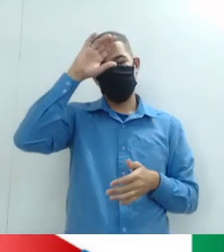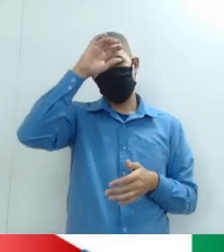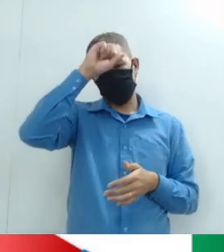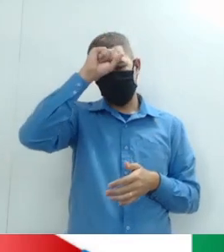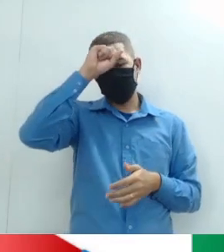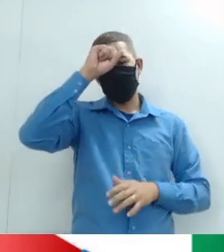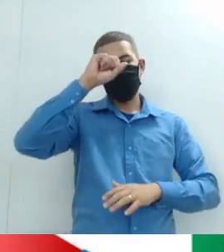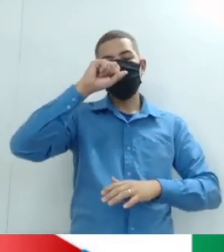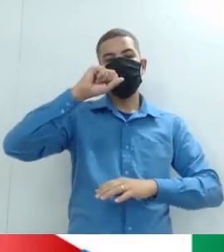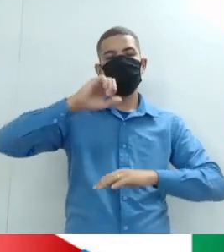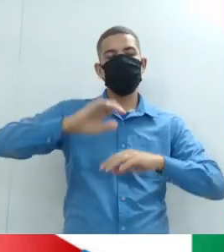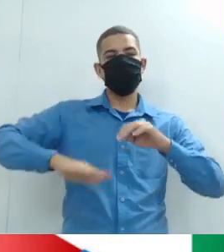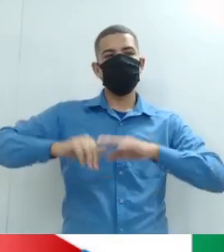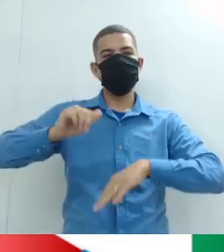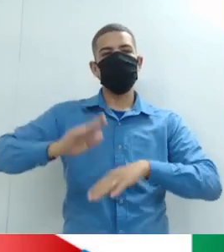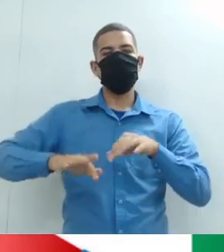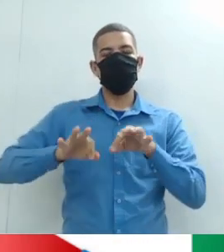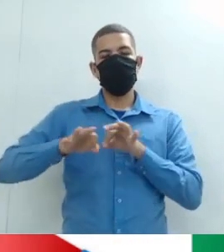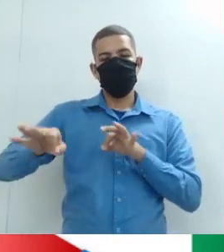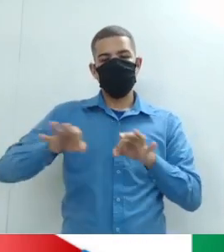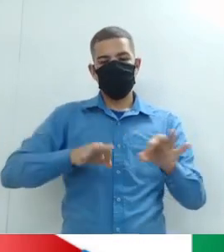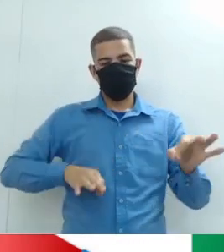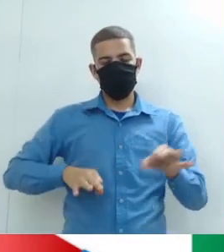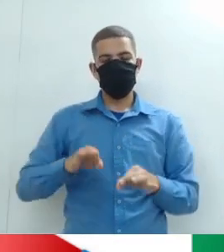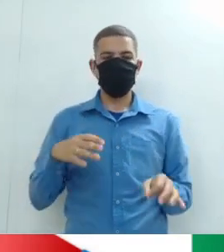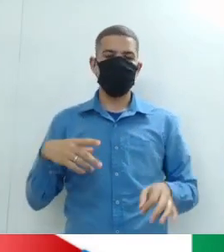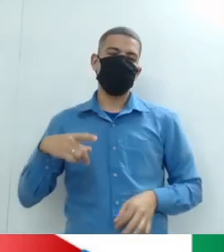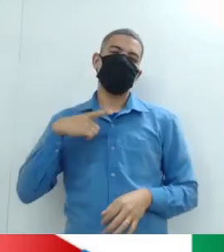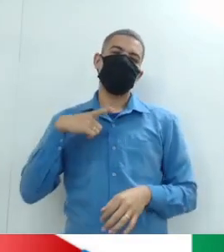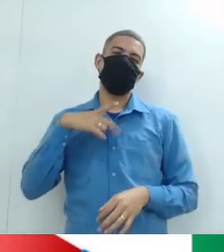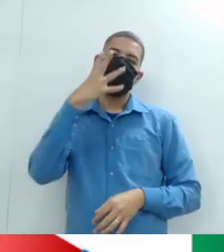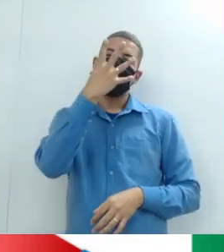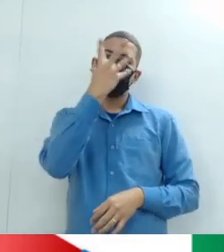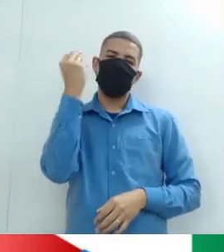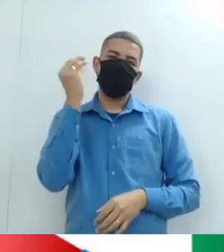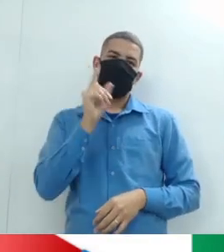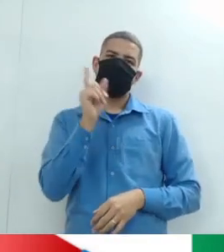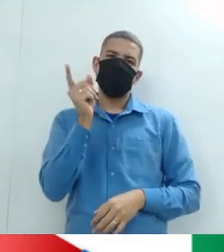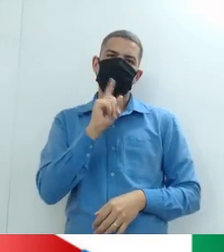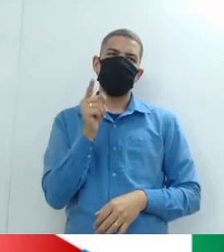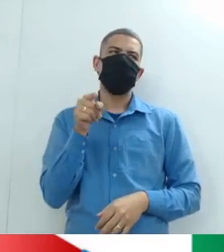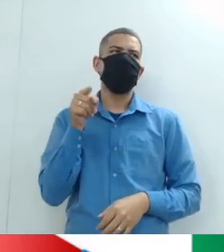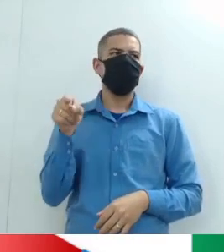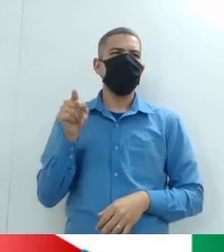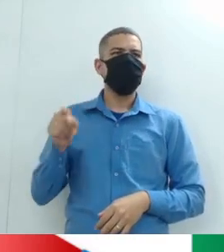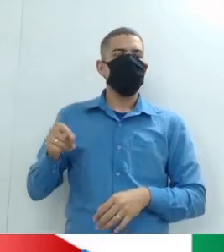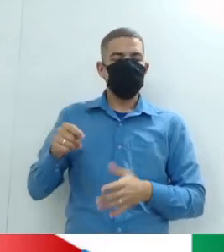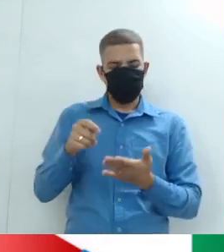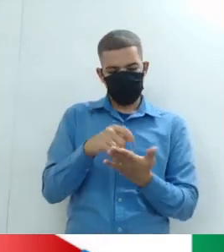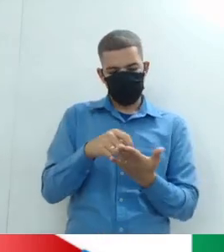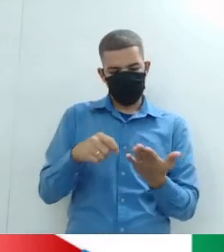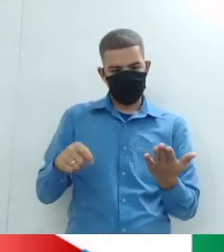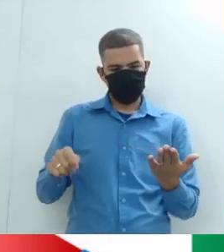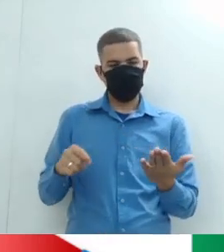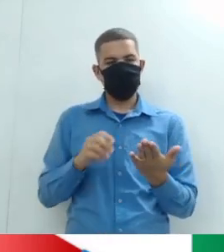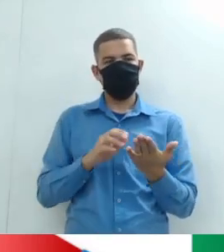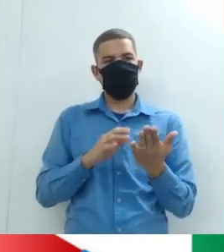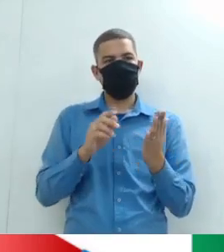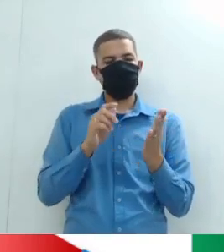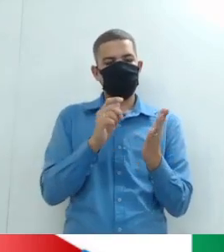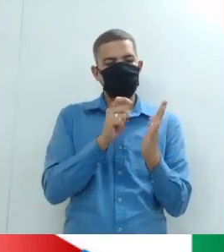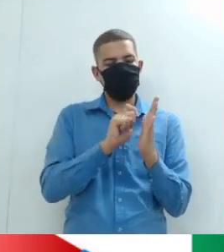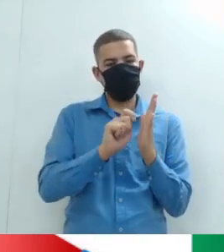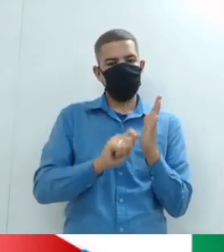prática e medindo e colocando isso, né? Para não esquecer, ele riscava isso em tábuas